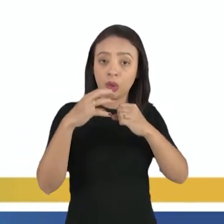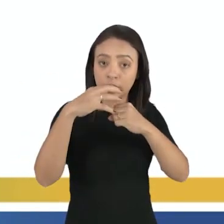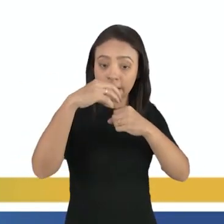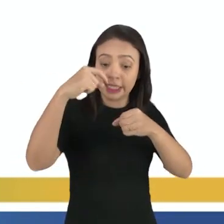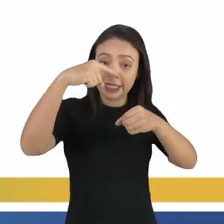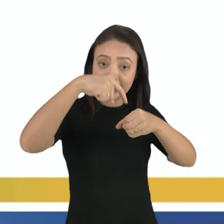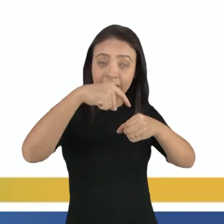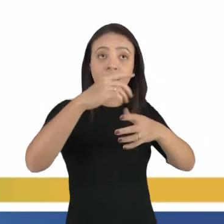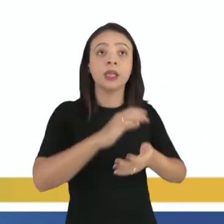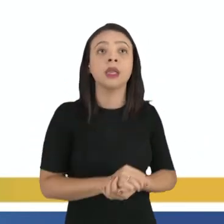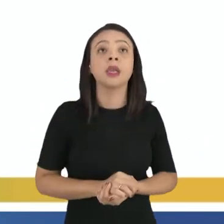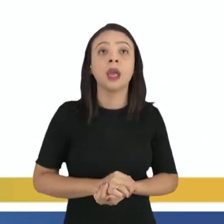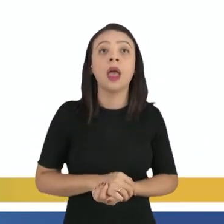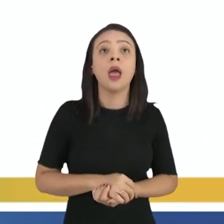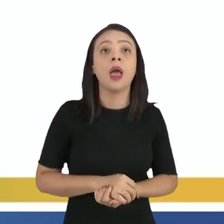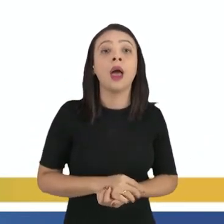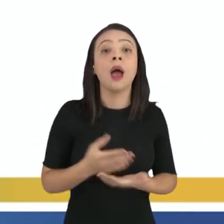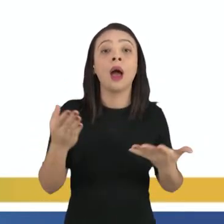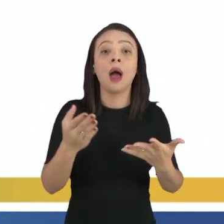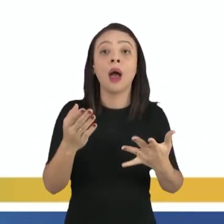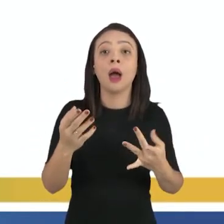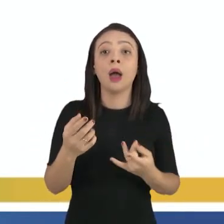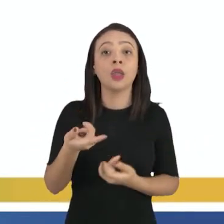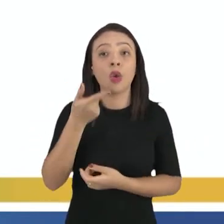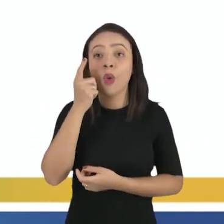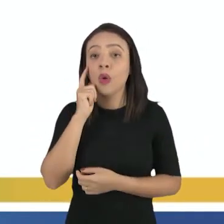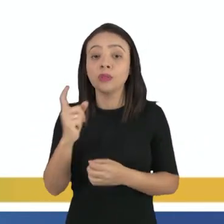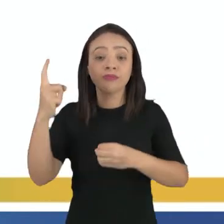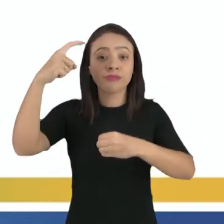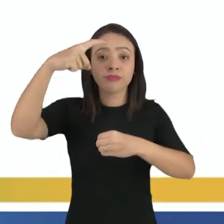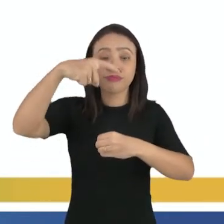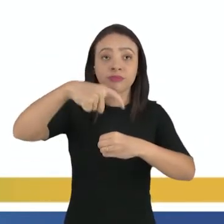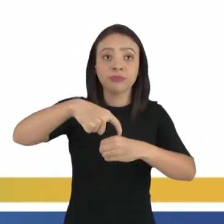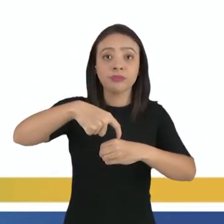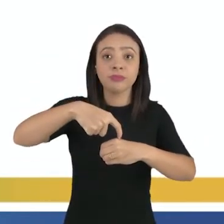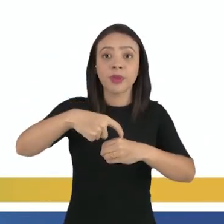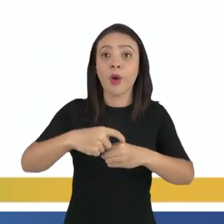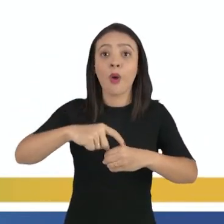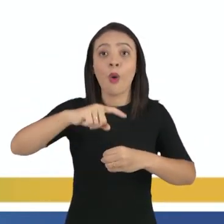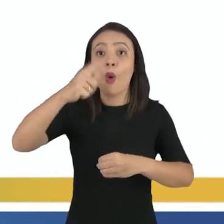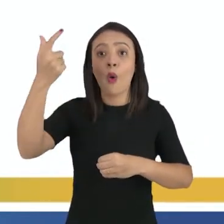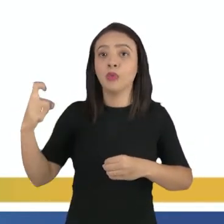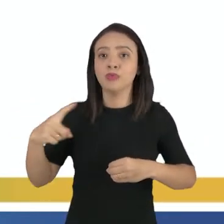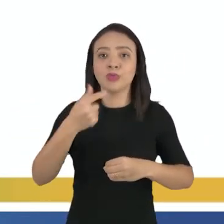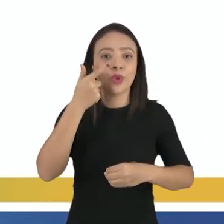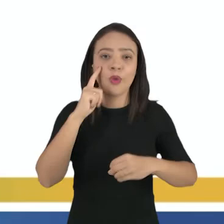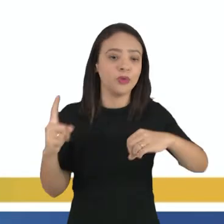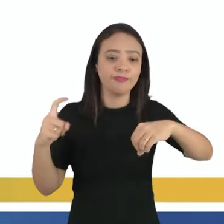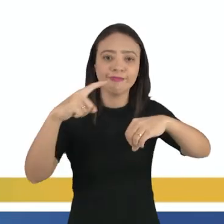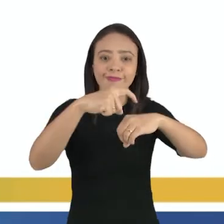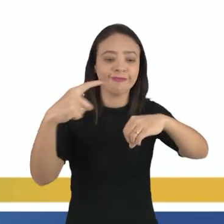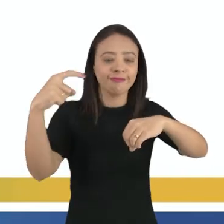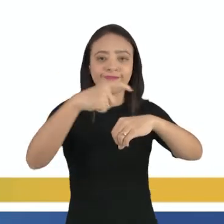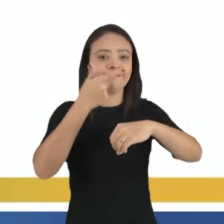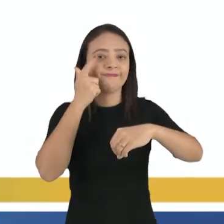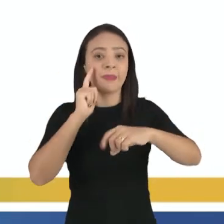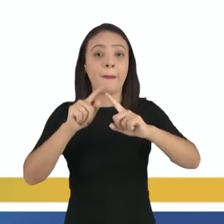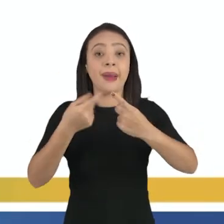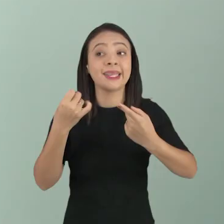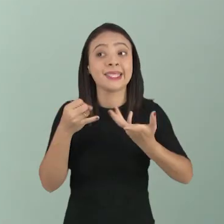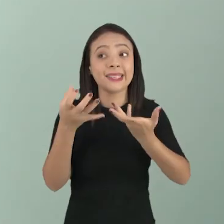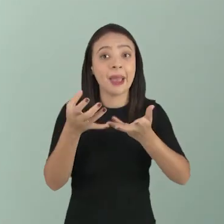o ovócito secundário, ele se torna impenetrável para outros espermatozoides. No entanto, se vocês tiverem a curiosidade